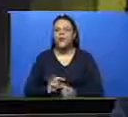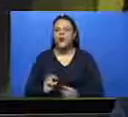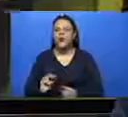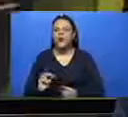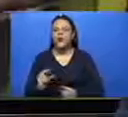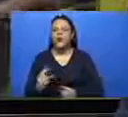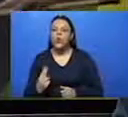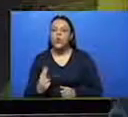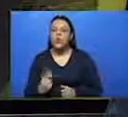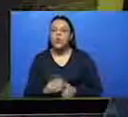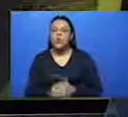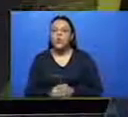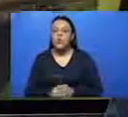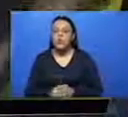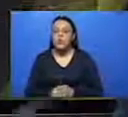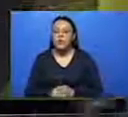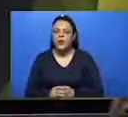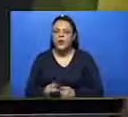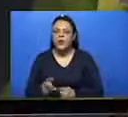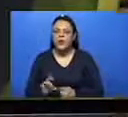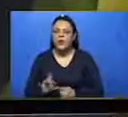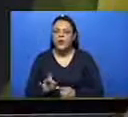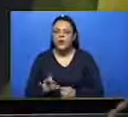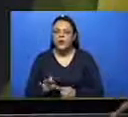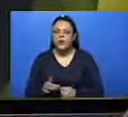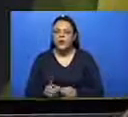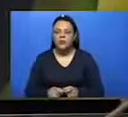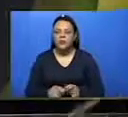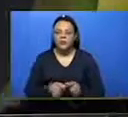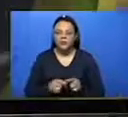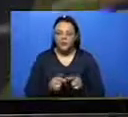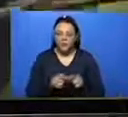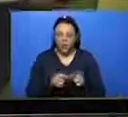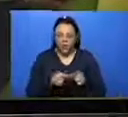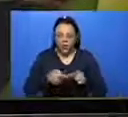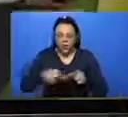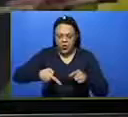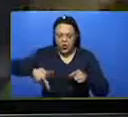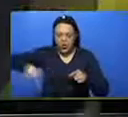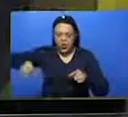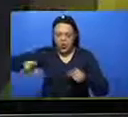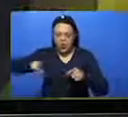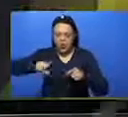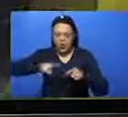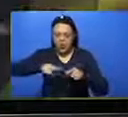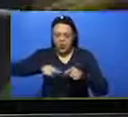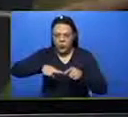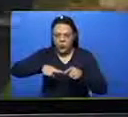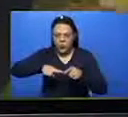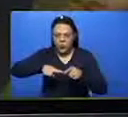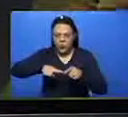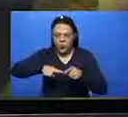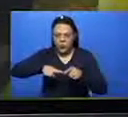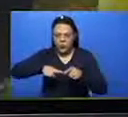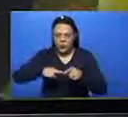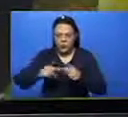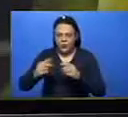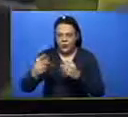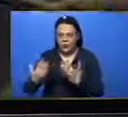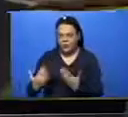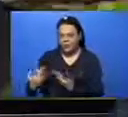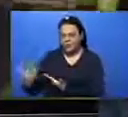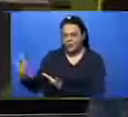também só em 2 dimensões, só o círculo, como no caso da terceira opção aqui, ó.